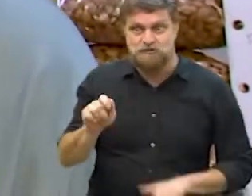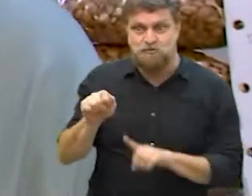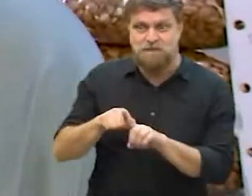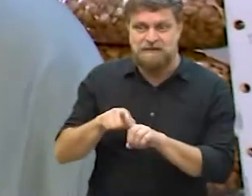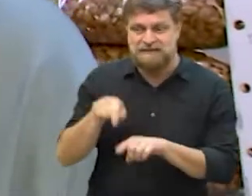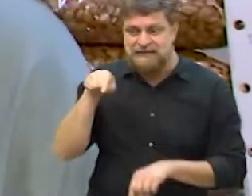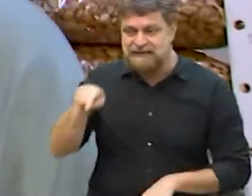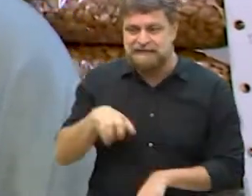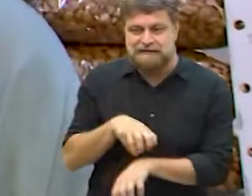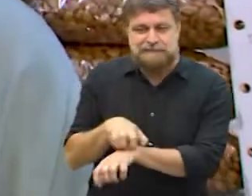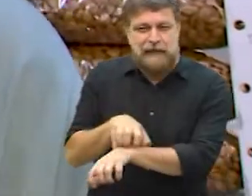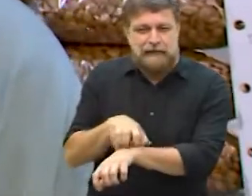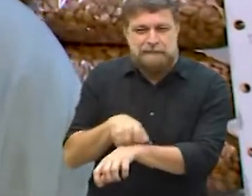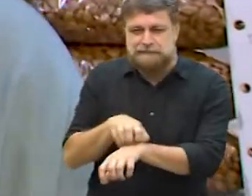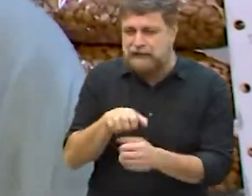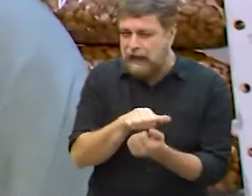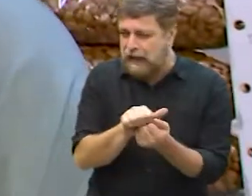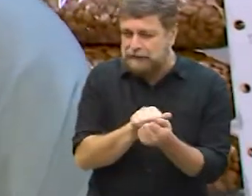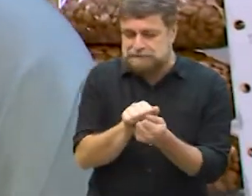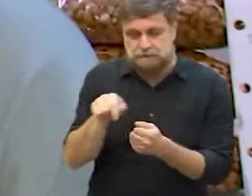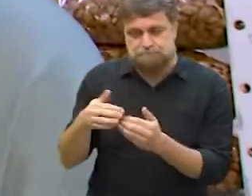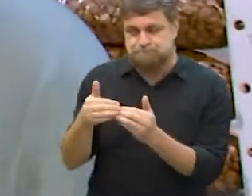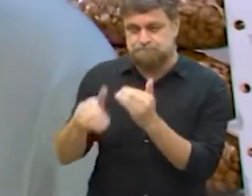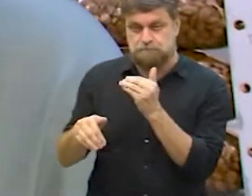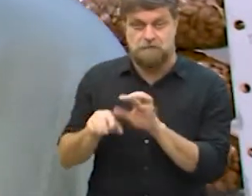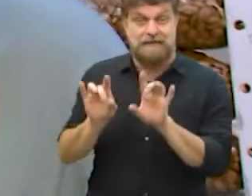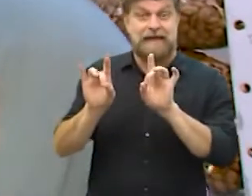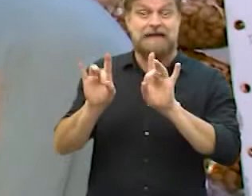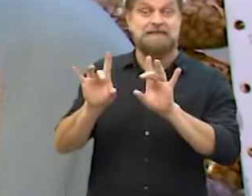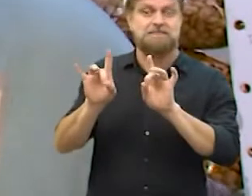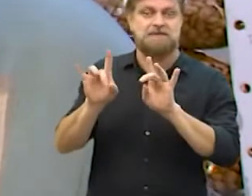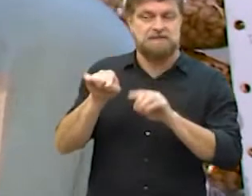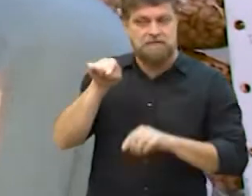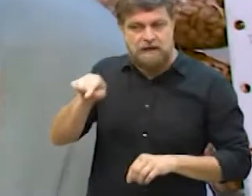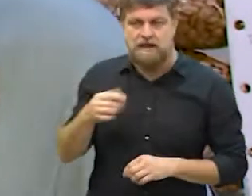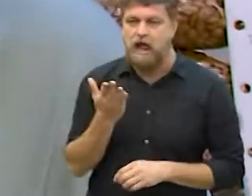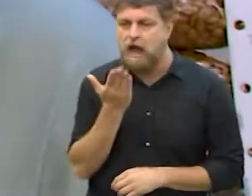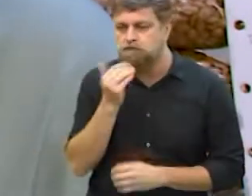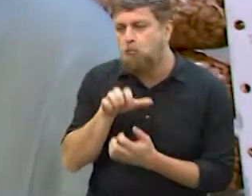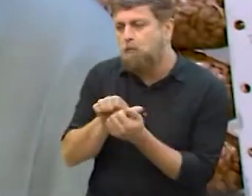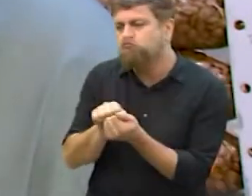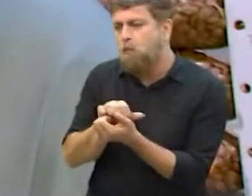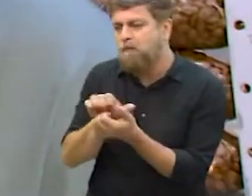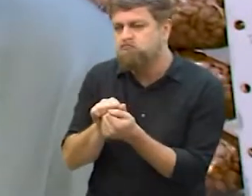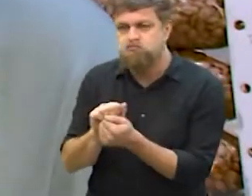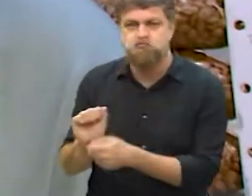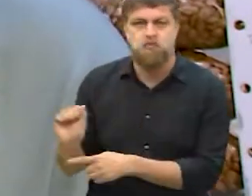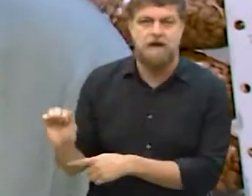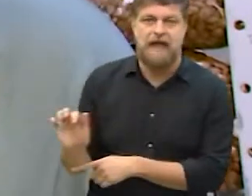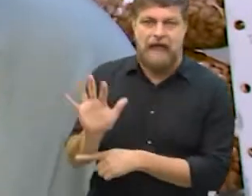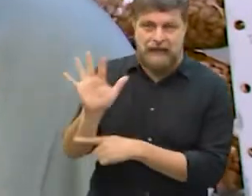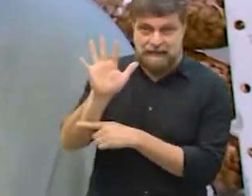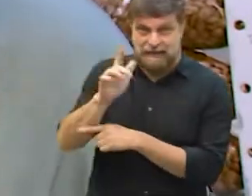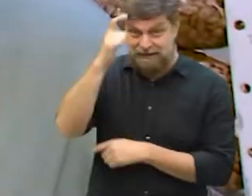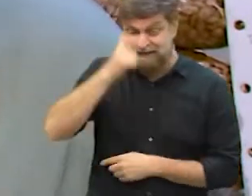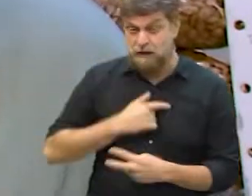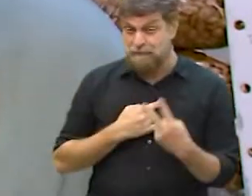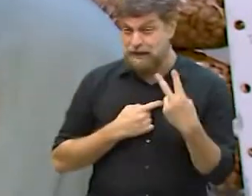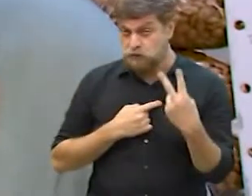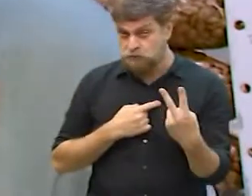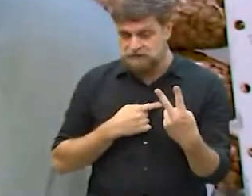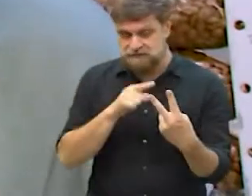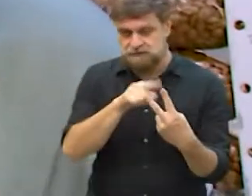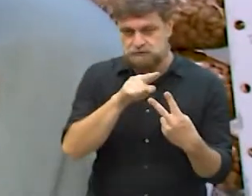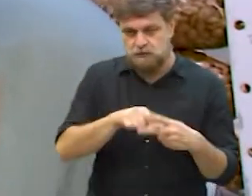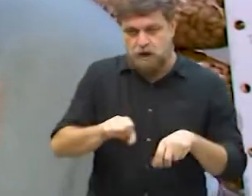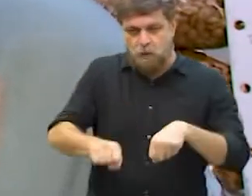por mês, porque ele tem alergia a alguns tipos de rações, então tem que ser uma ração específica, né? Então é um pouco caro a ração dele